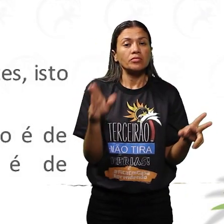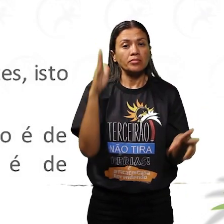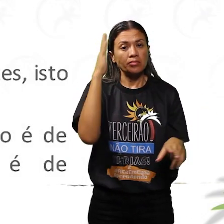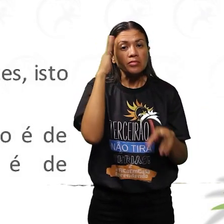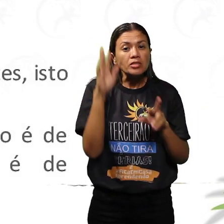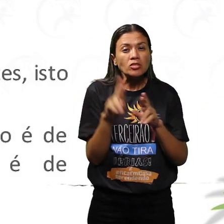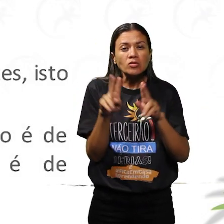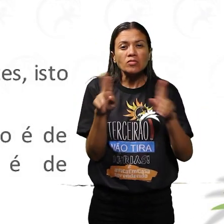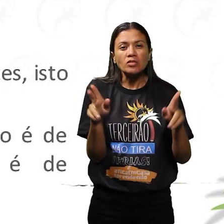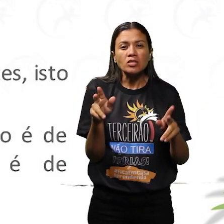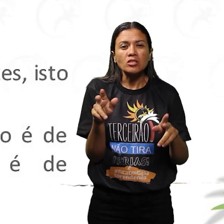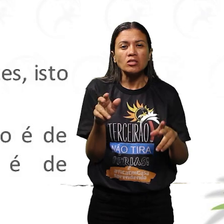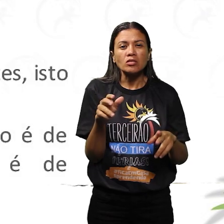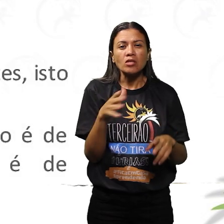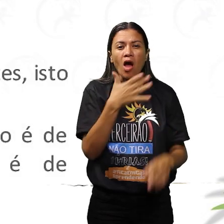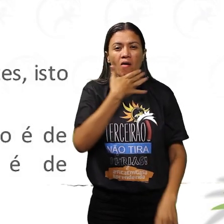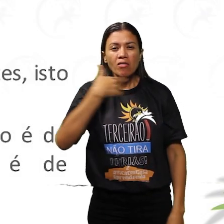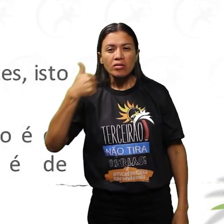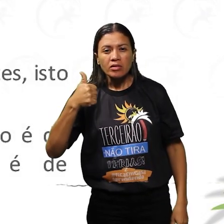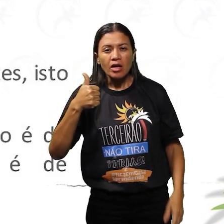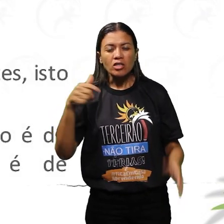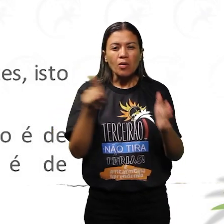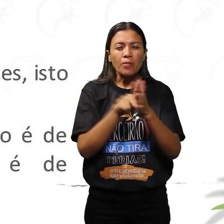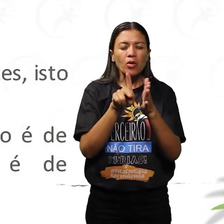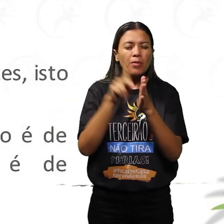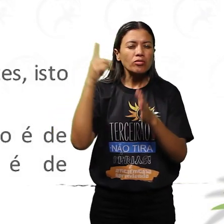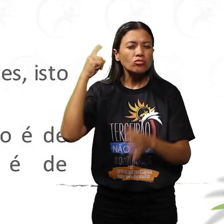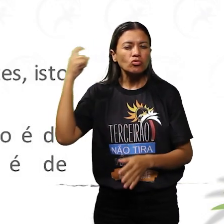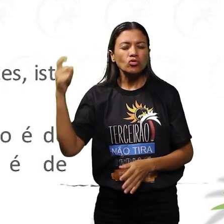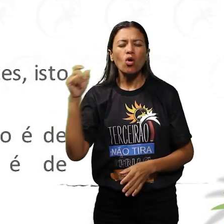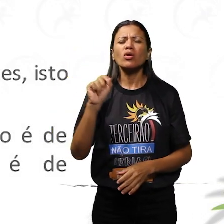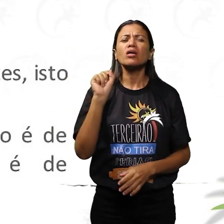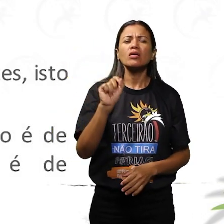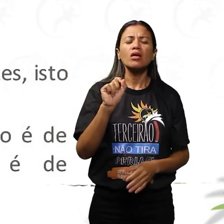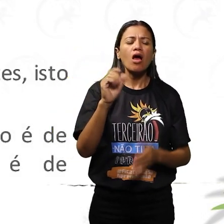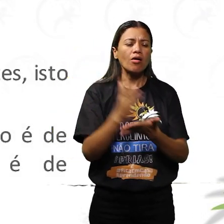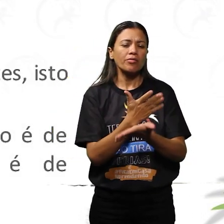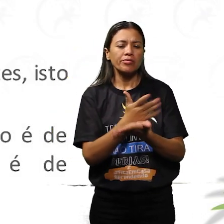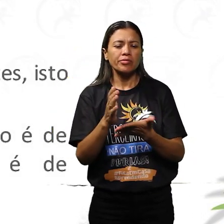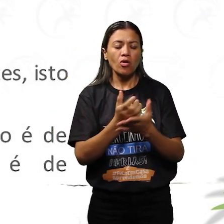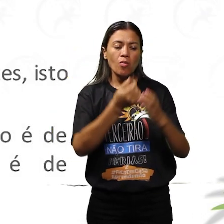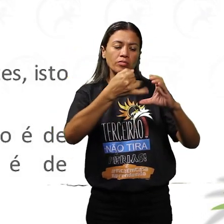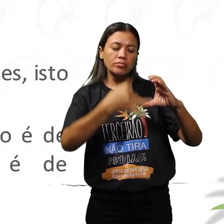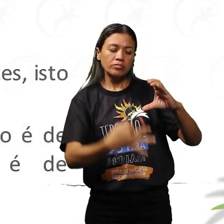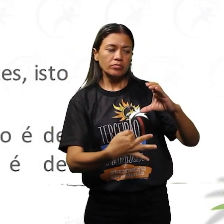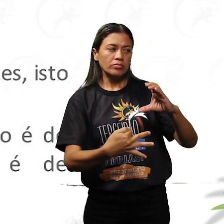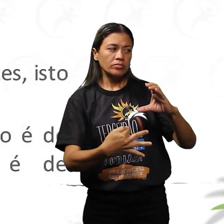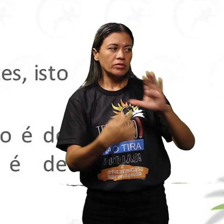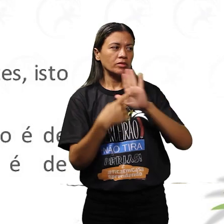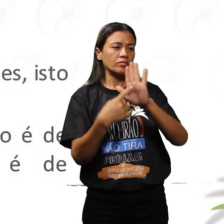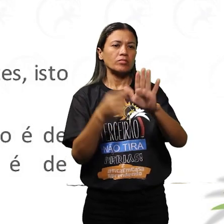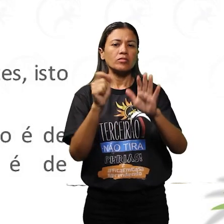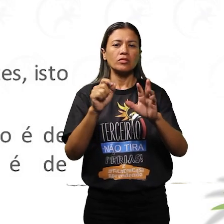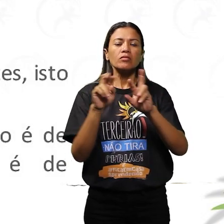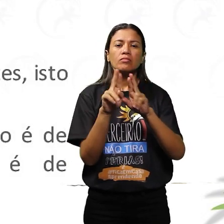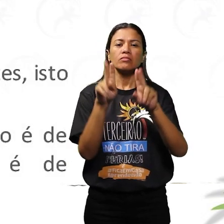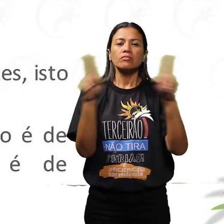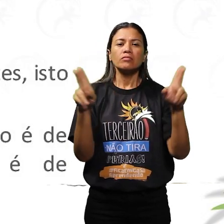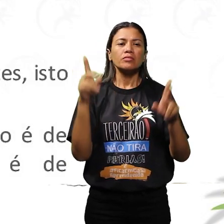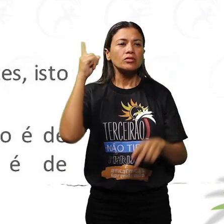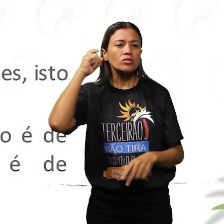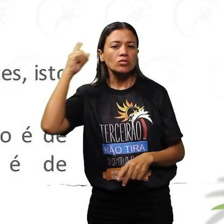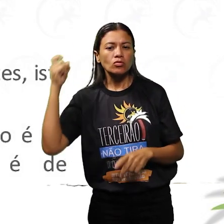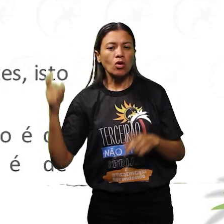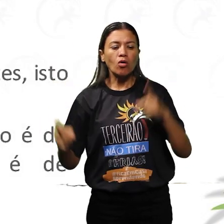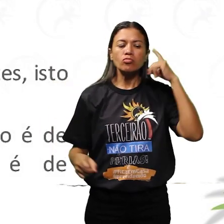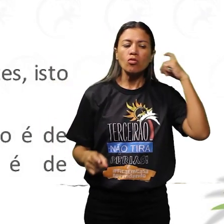as qualidades fisiológicas do som. O que é isso? São algumas características que servem para diferenciar um som de